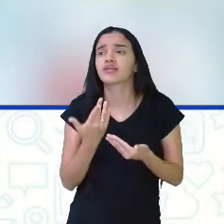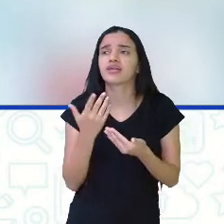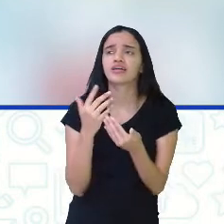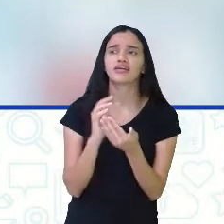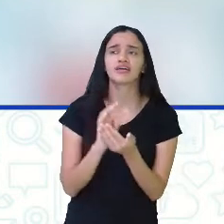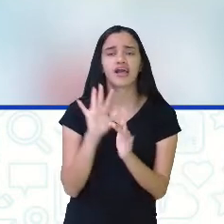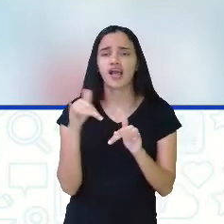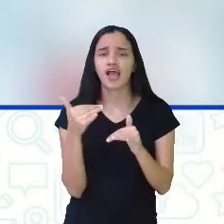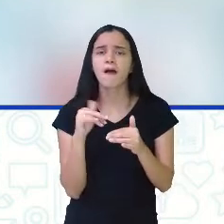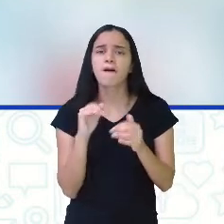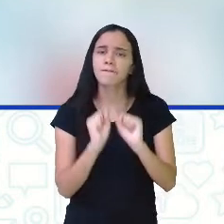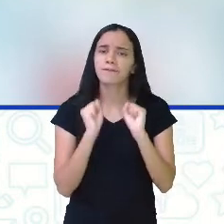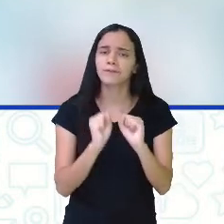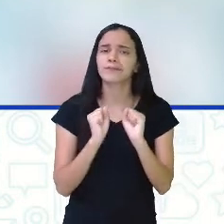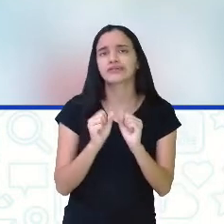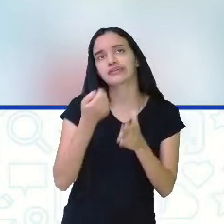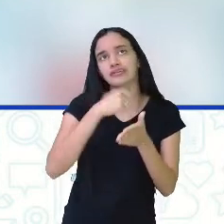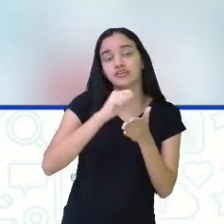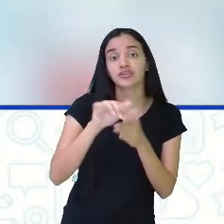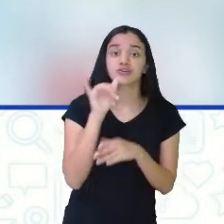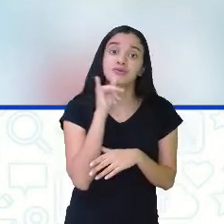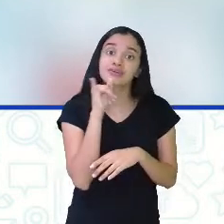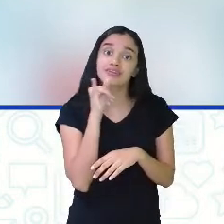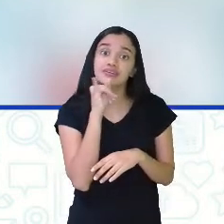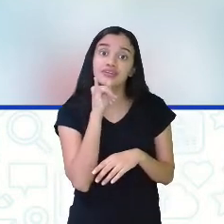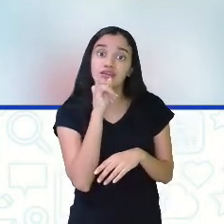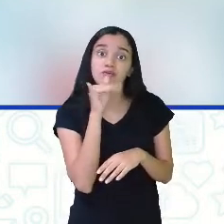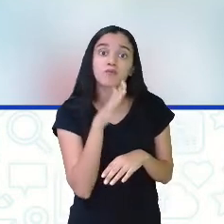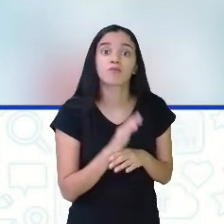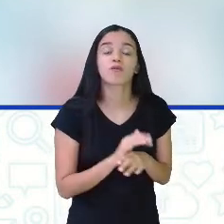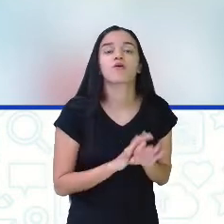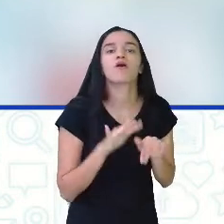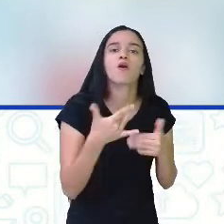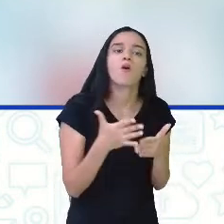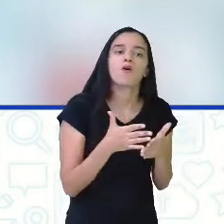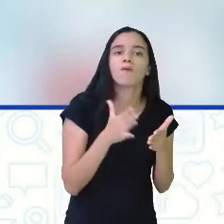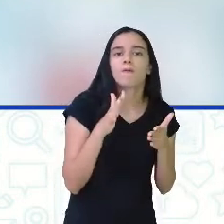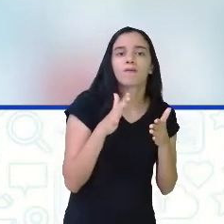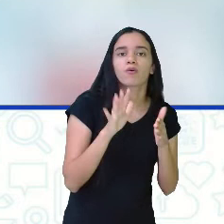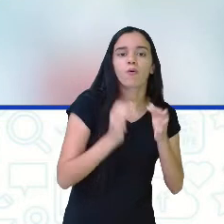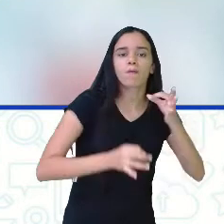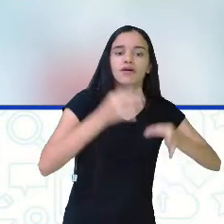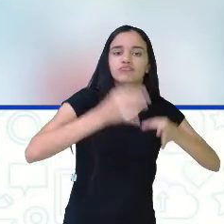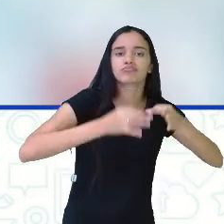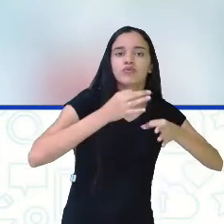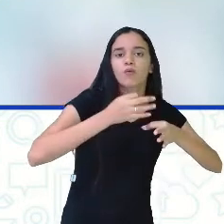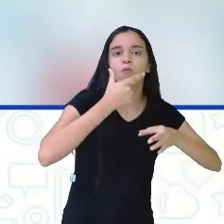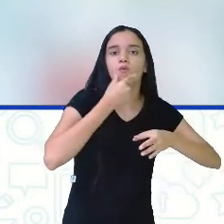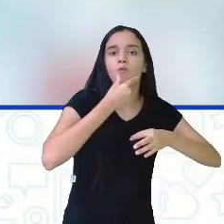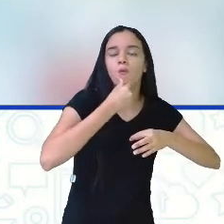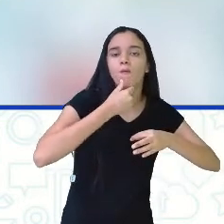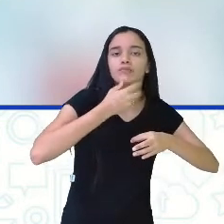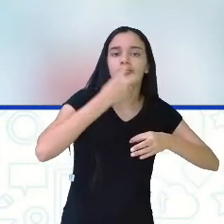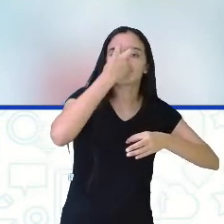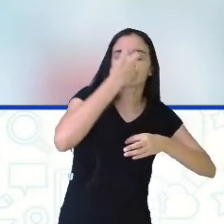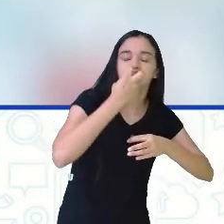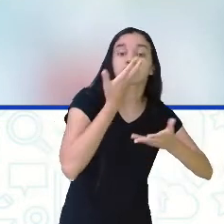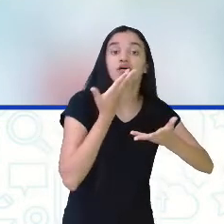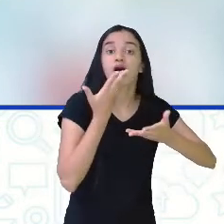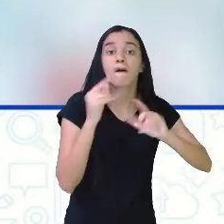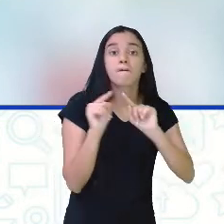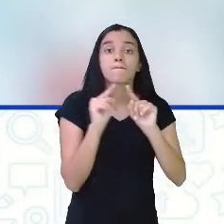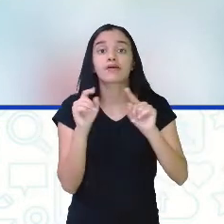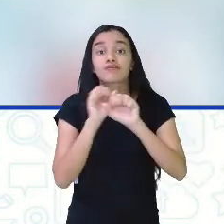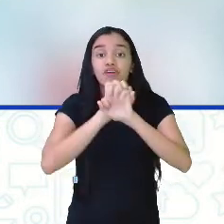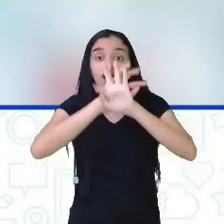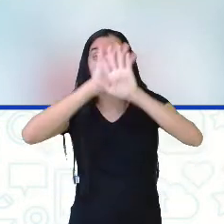aqui? Que ele poderia ter escrito um tratado moral sobre como a justiça dos homens é cega. Mas o que ele fez foi só deixar